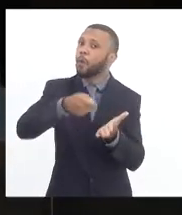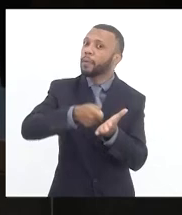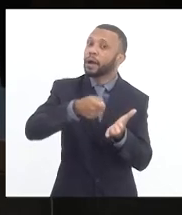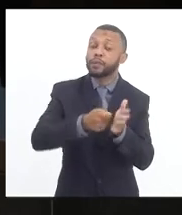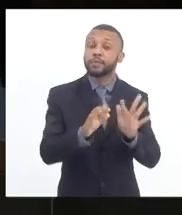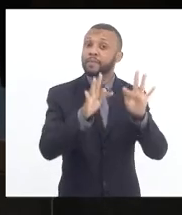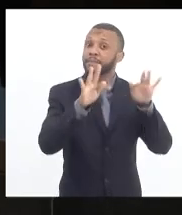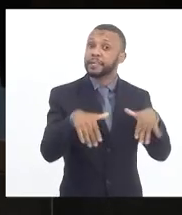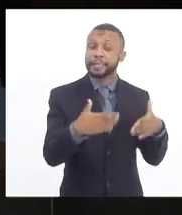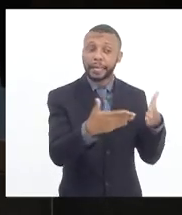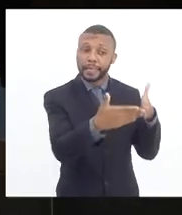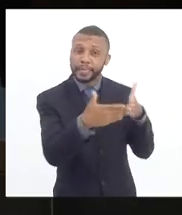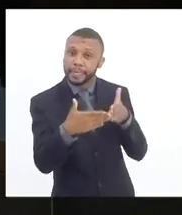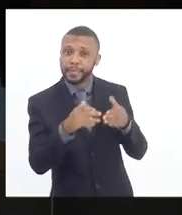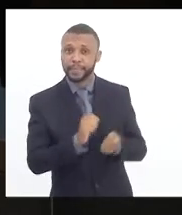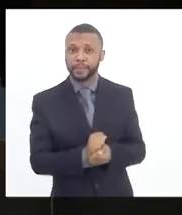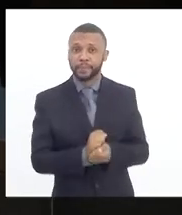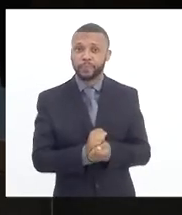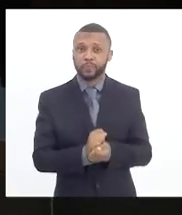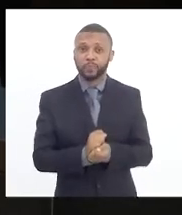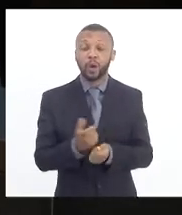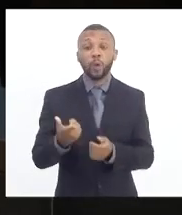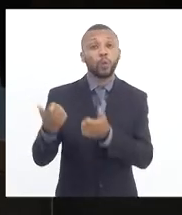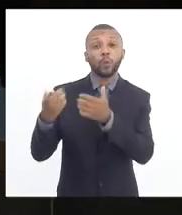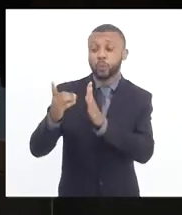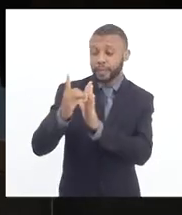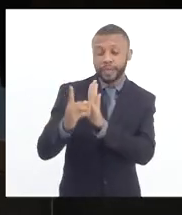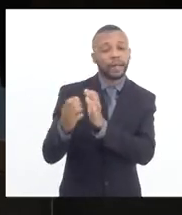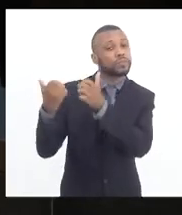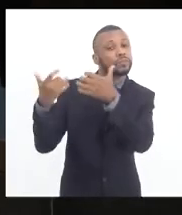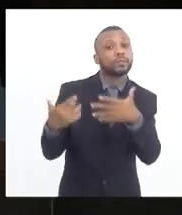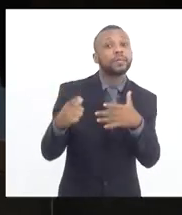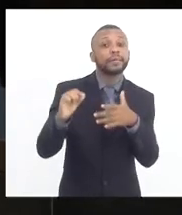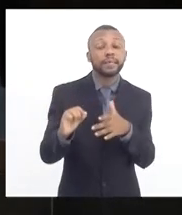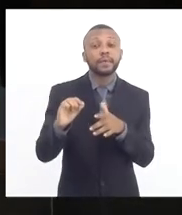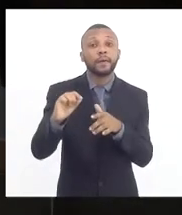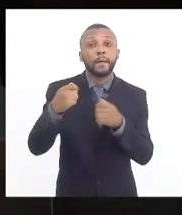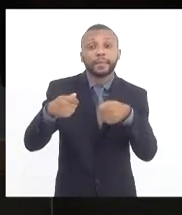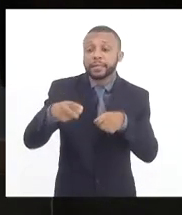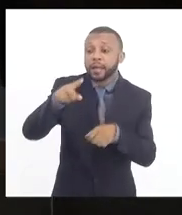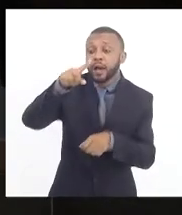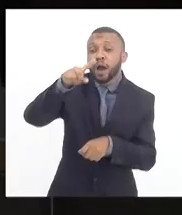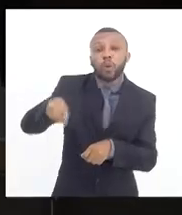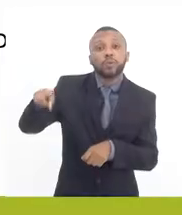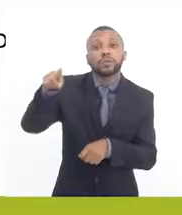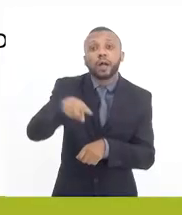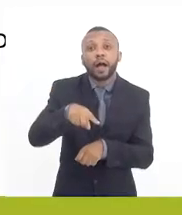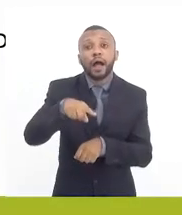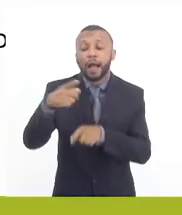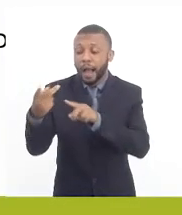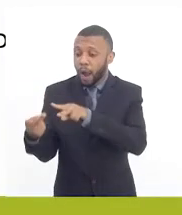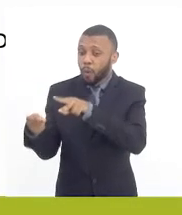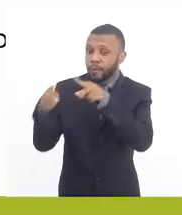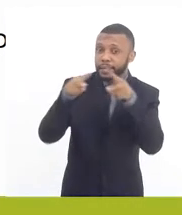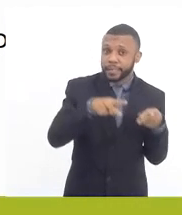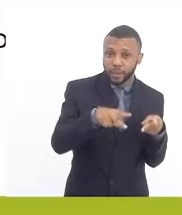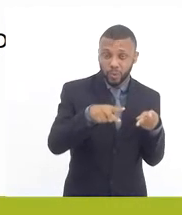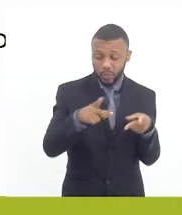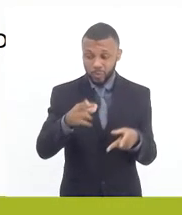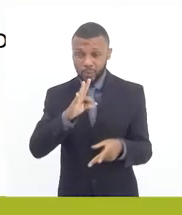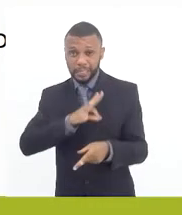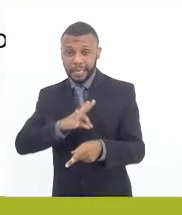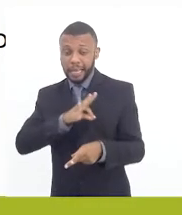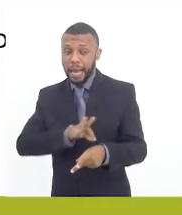decreto diz que o que é proibido é a conversão em pecúnia Dá licença é pelo próprio atleta admite que a licença continuar existindo porque a lógica